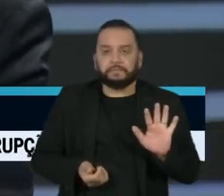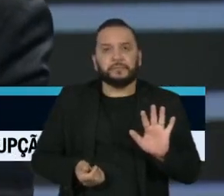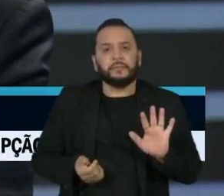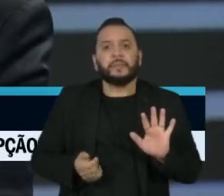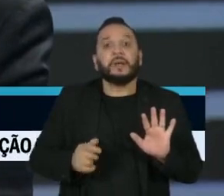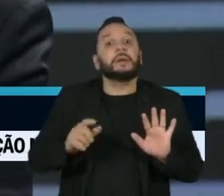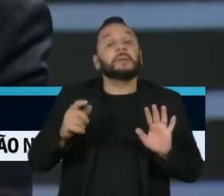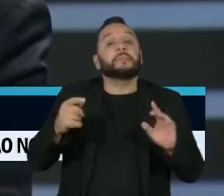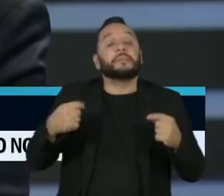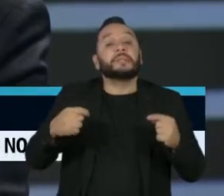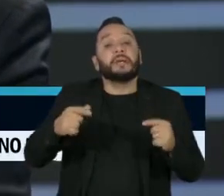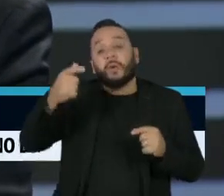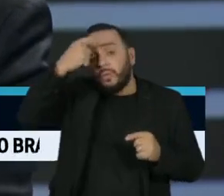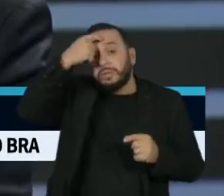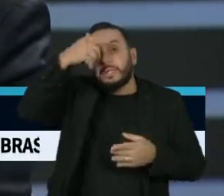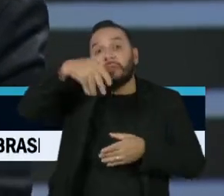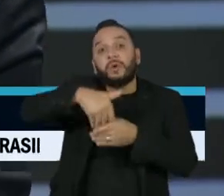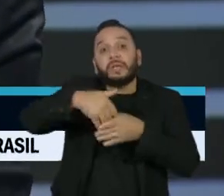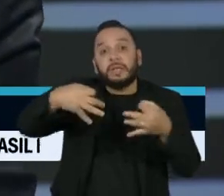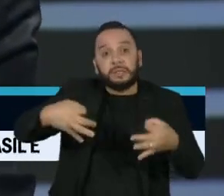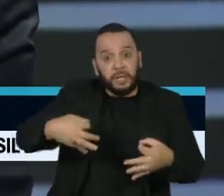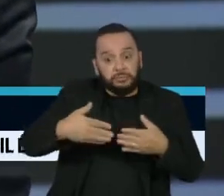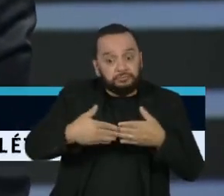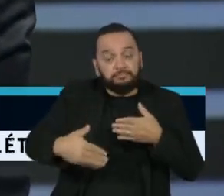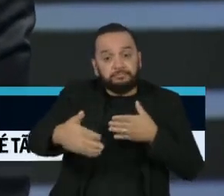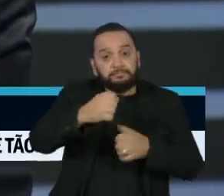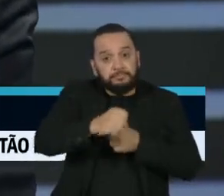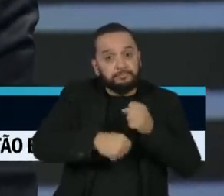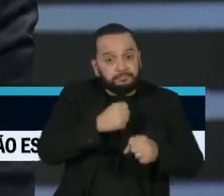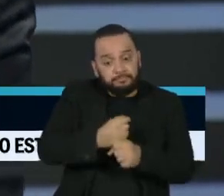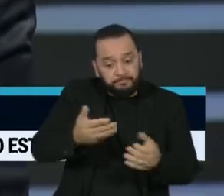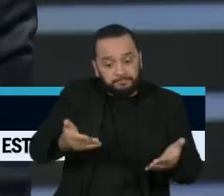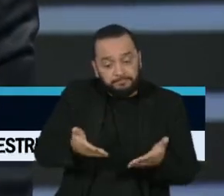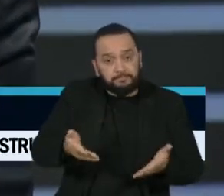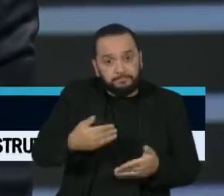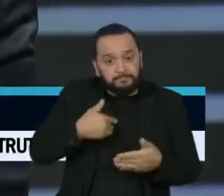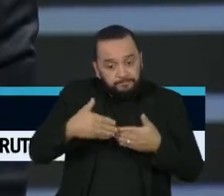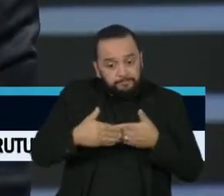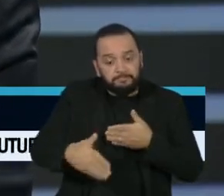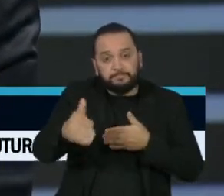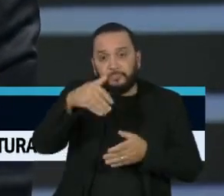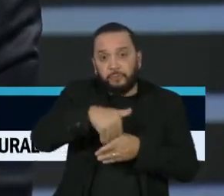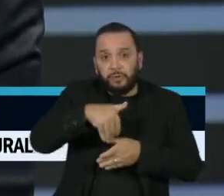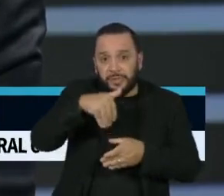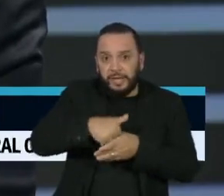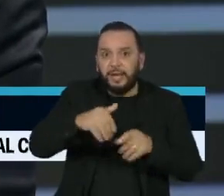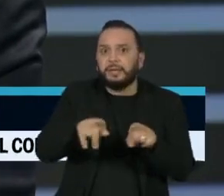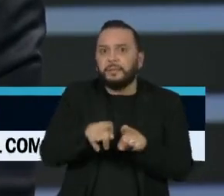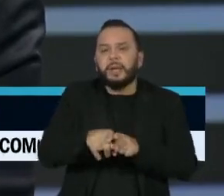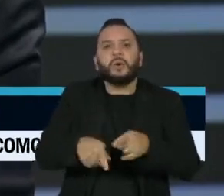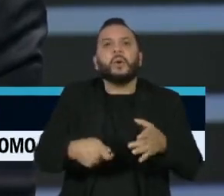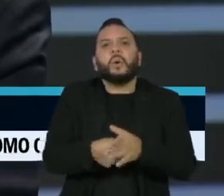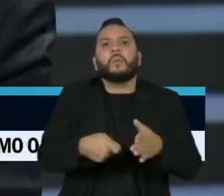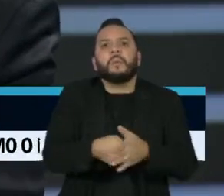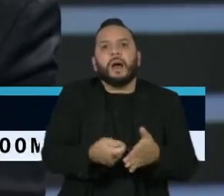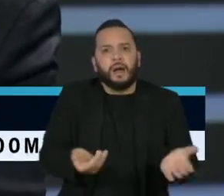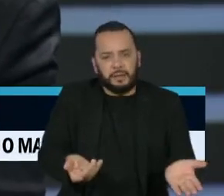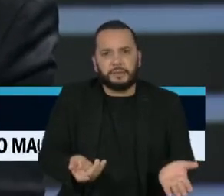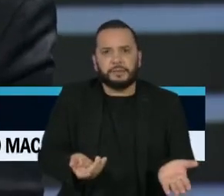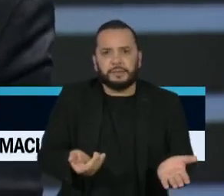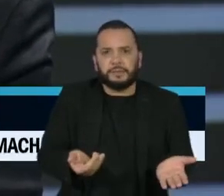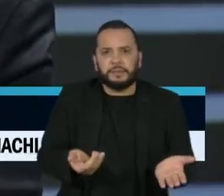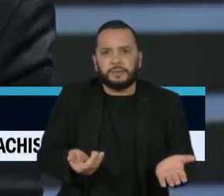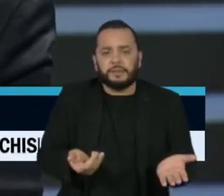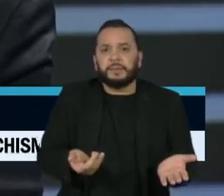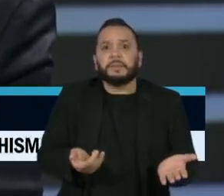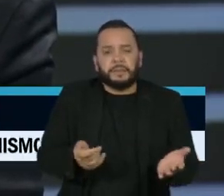vota nele. E começa agora nas eleições esse ano. Você tem que escolher o seu candidato, cobrar o seu candidato na eleição. Depois